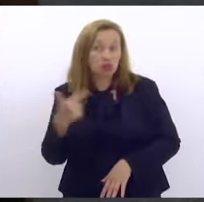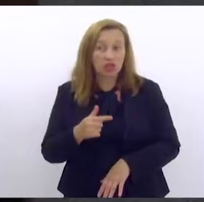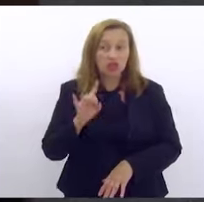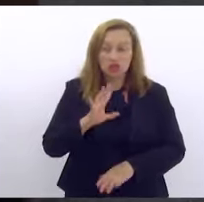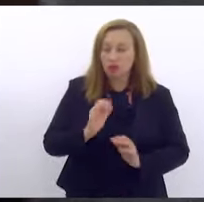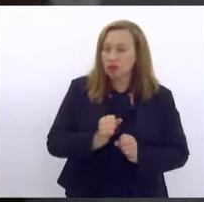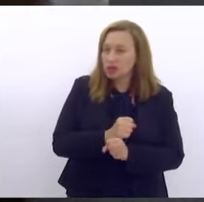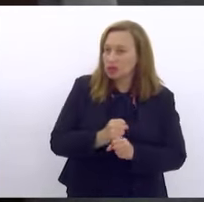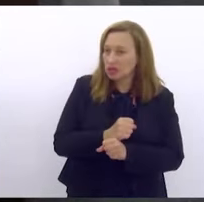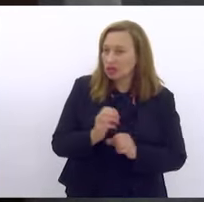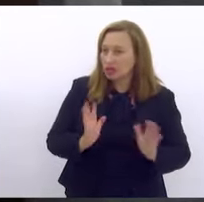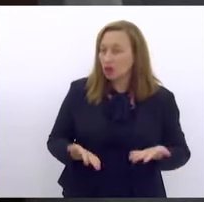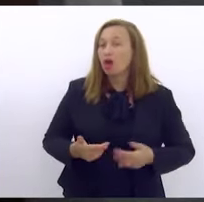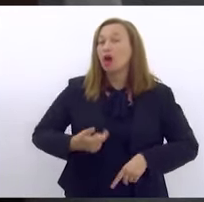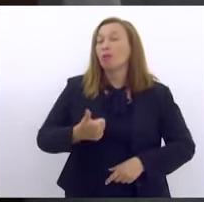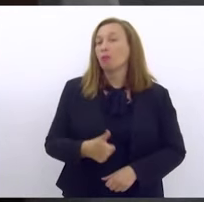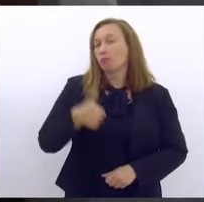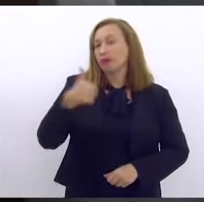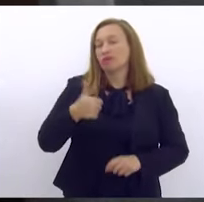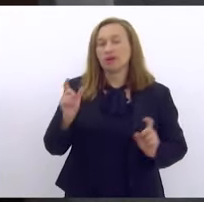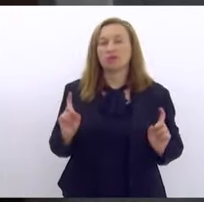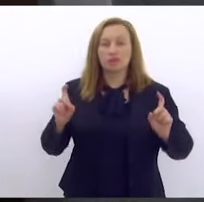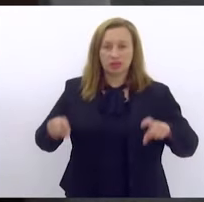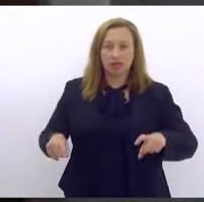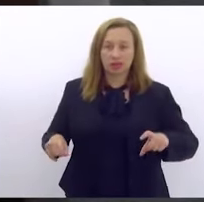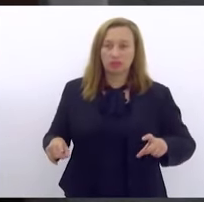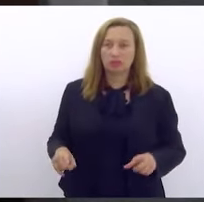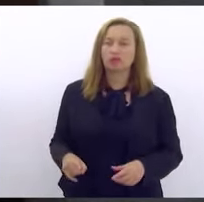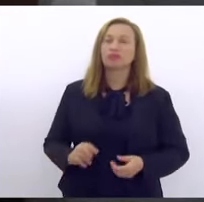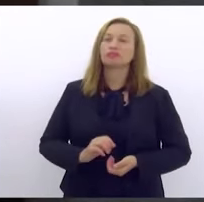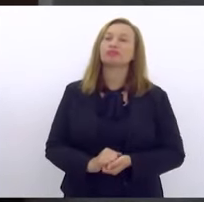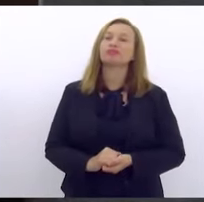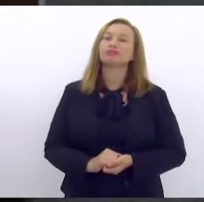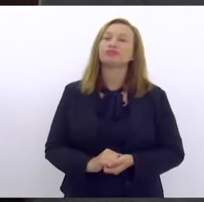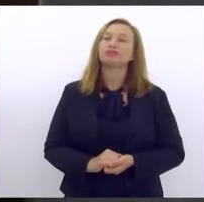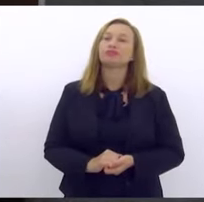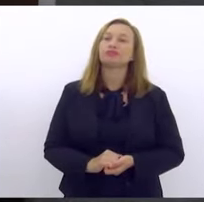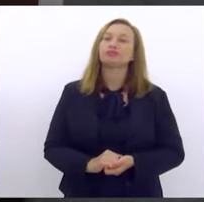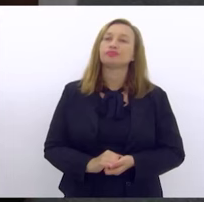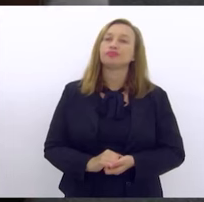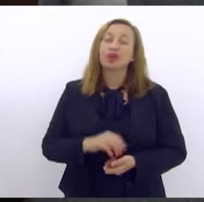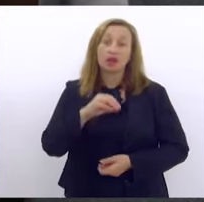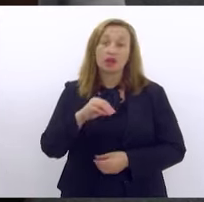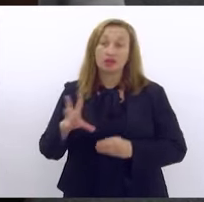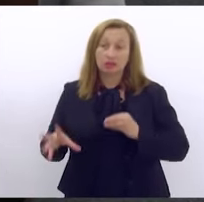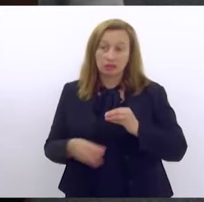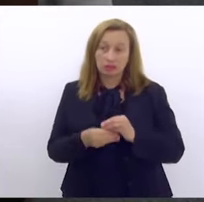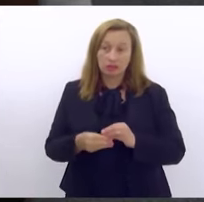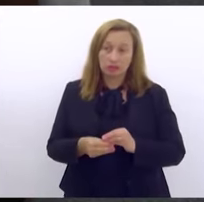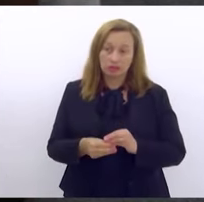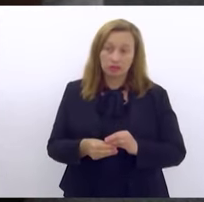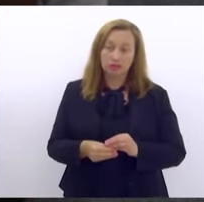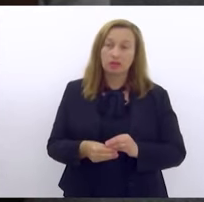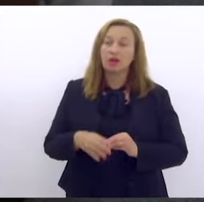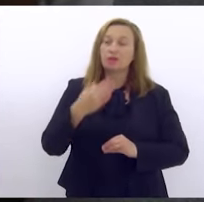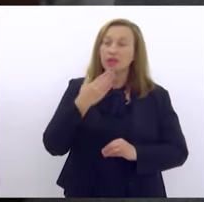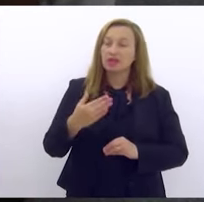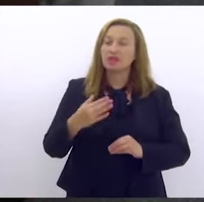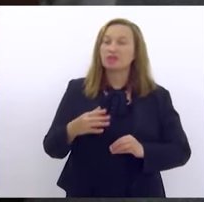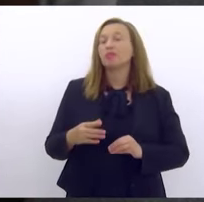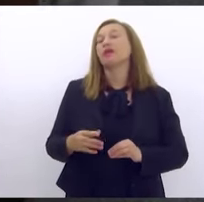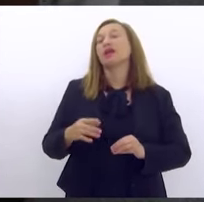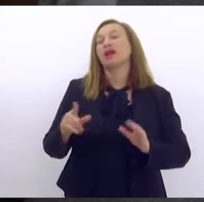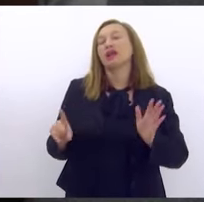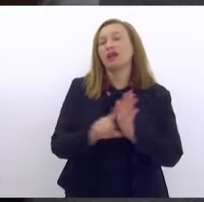falando eu agora como meu primeiro mandato aqui como deputada. E que esse piso é um requisito constitucional fixado pela Lei Federal